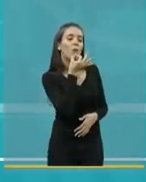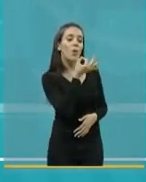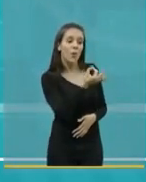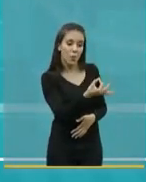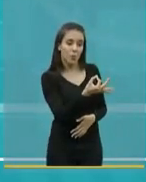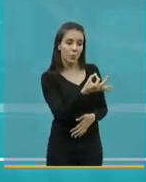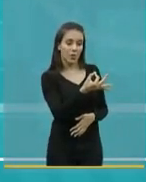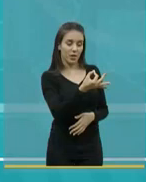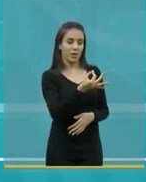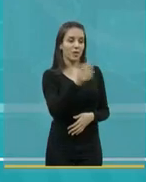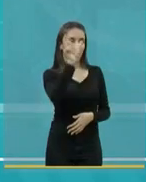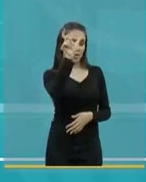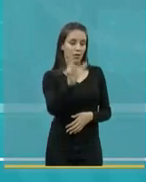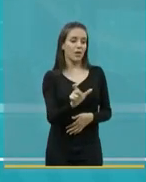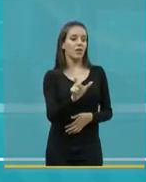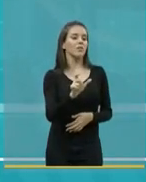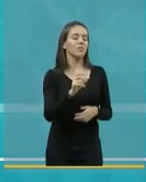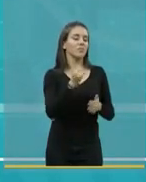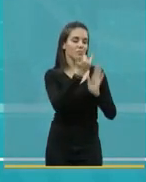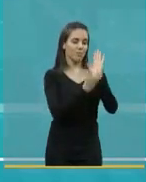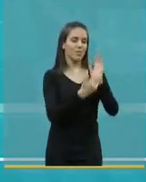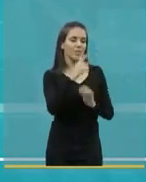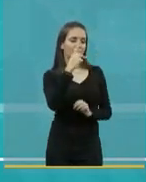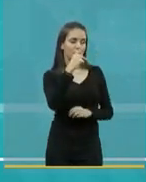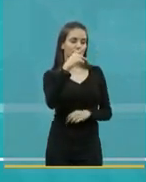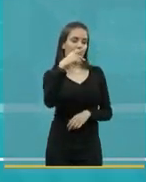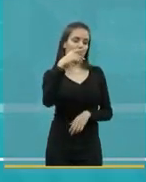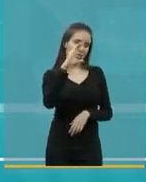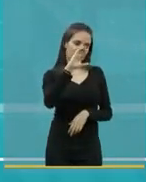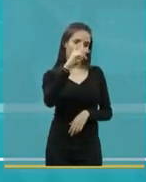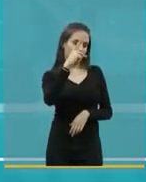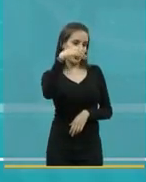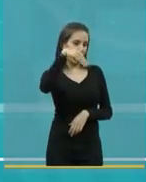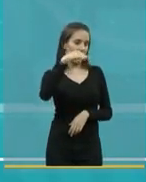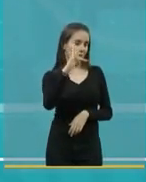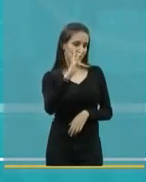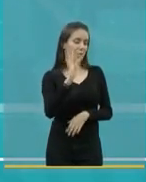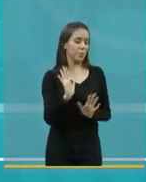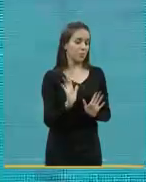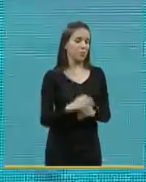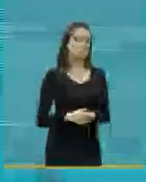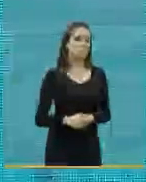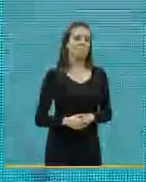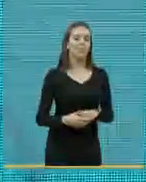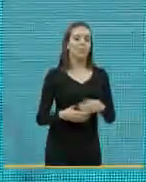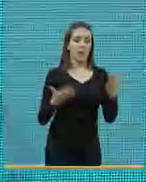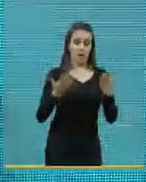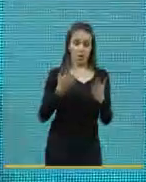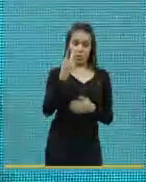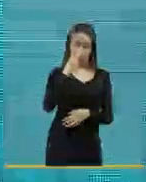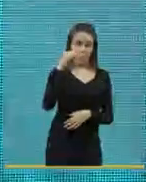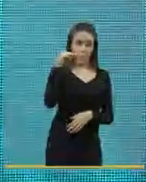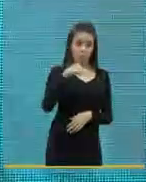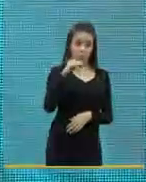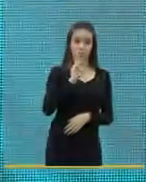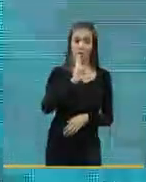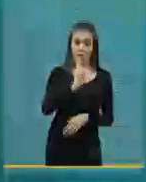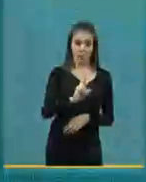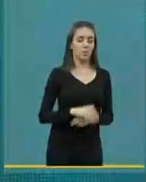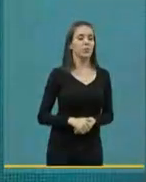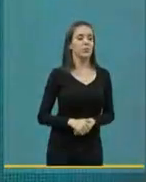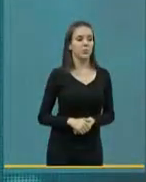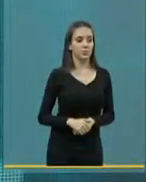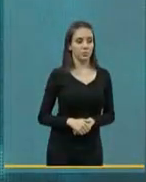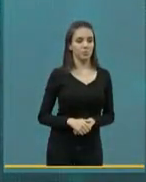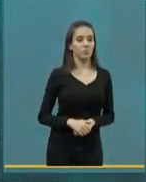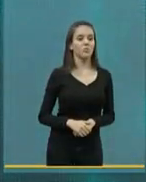o cpmf e esta proposta possível candidata tem dois minutos para a resposta